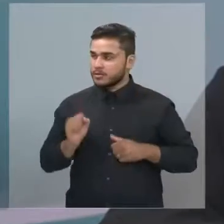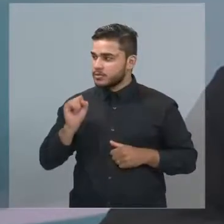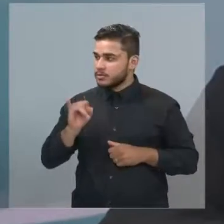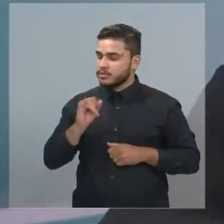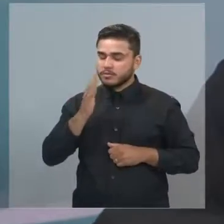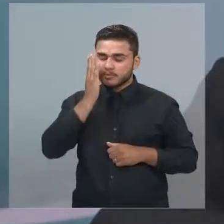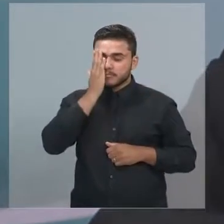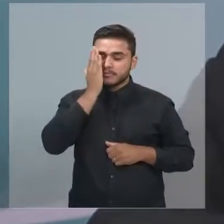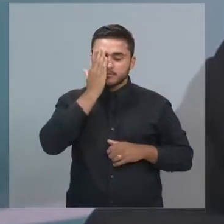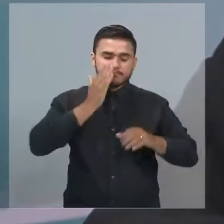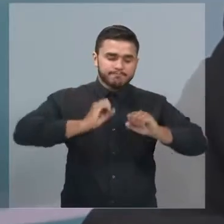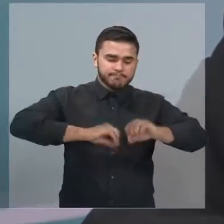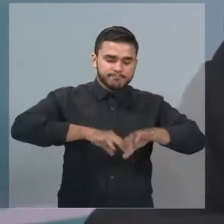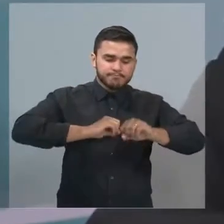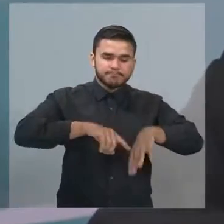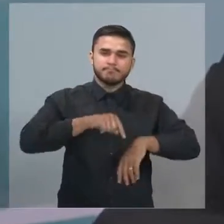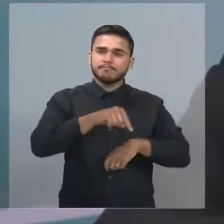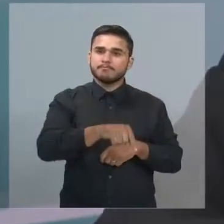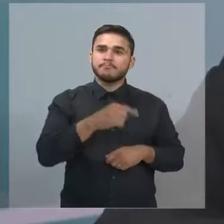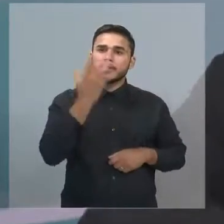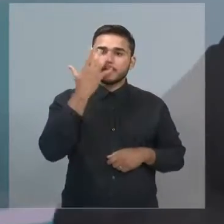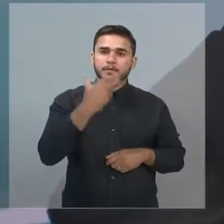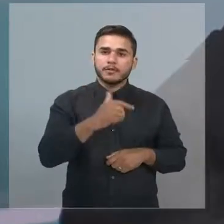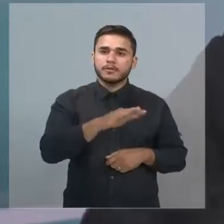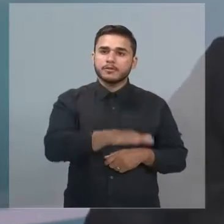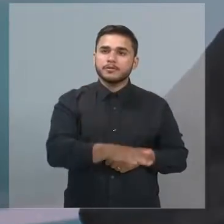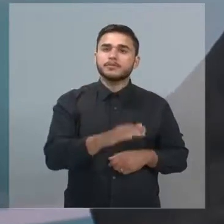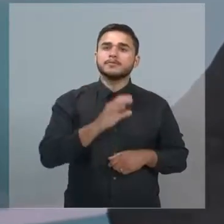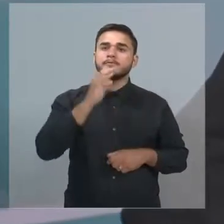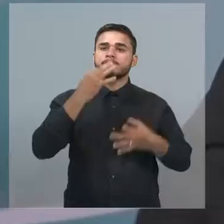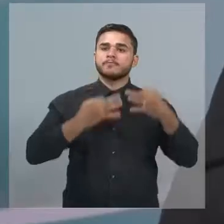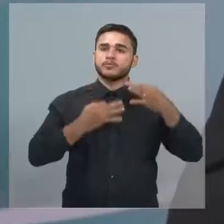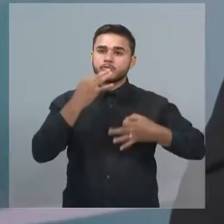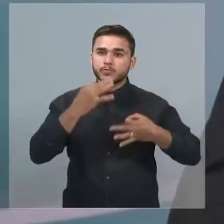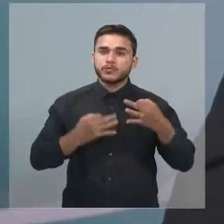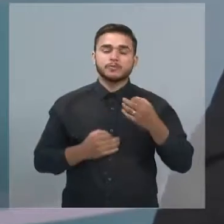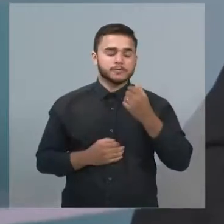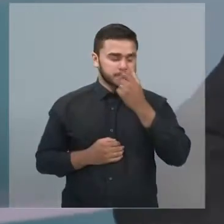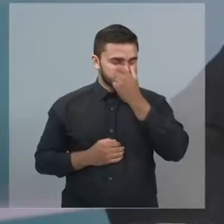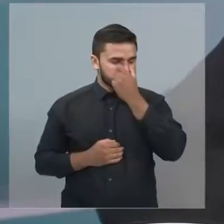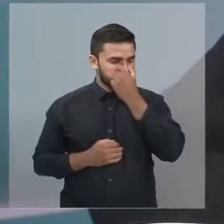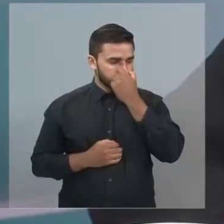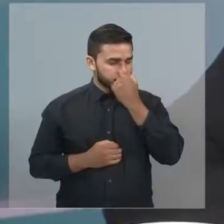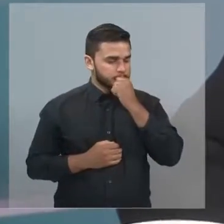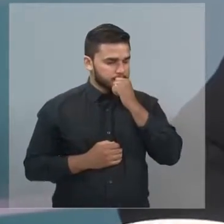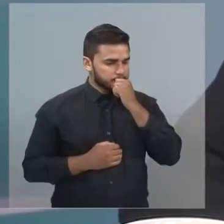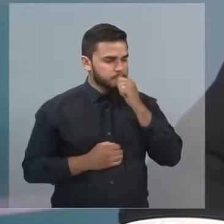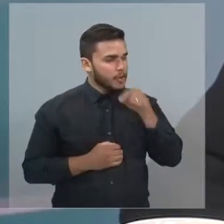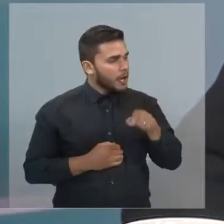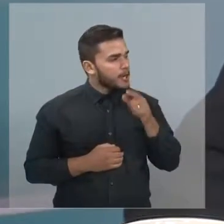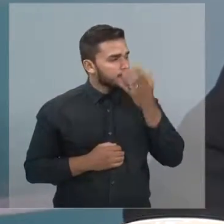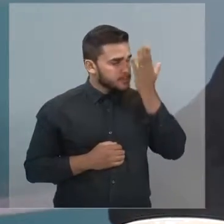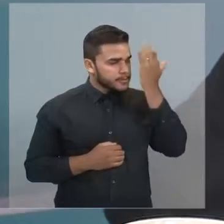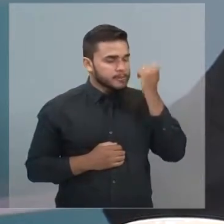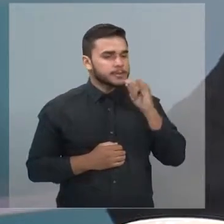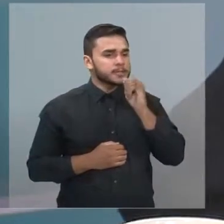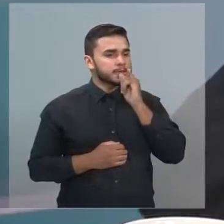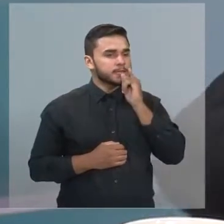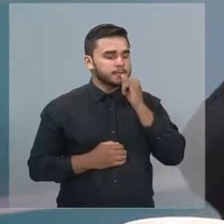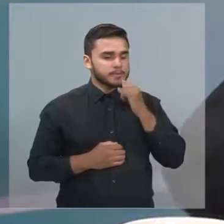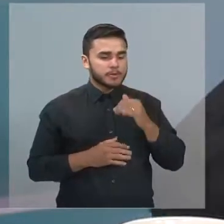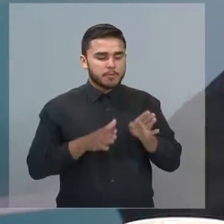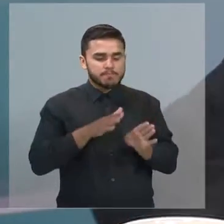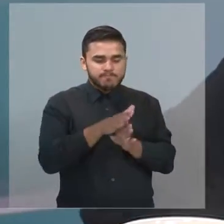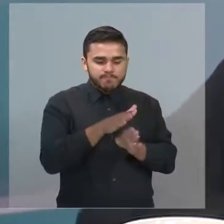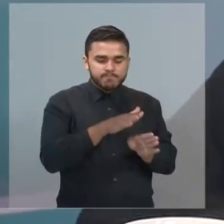de justiça, de se colocar no lugar do outro, você cria uma base para que ela desenvolva a solidariedade, para que não